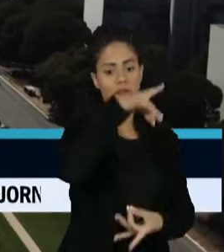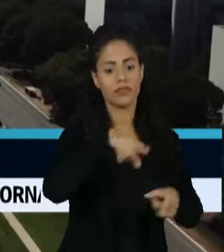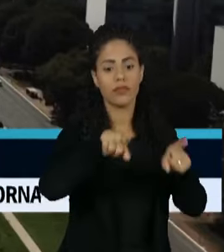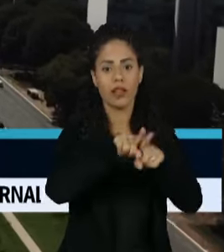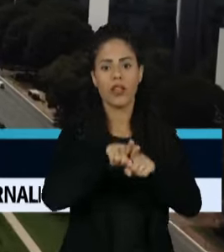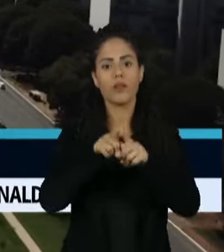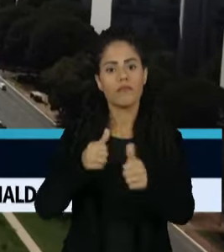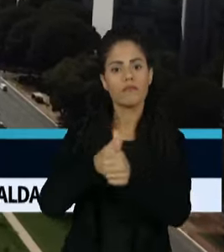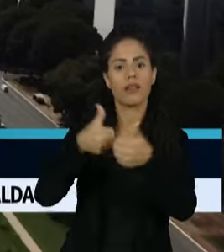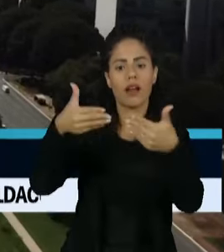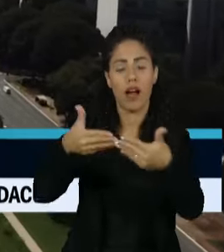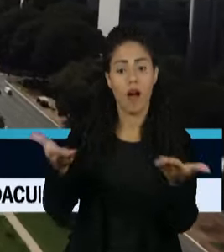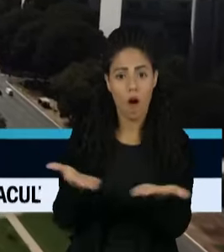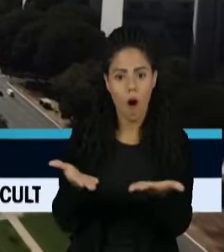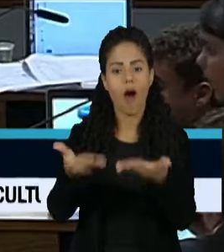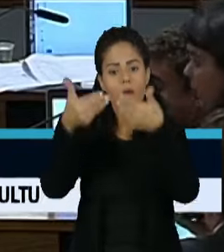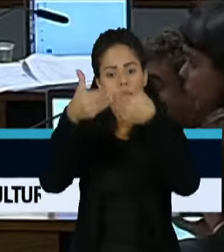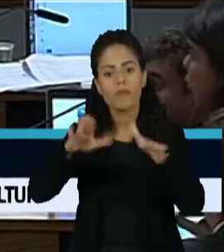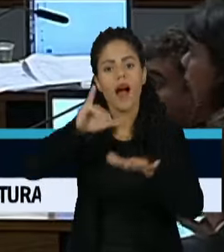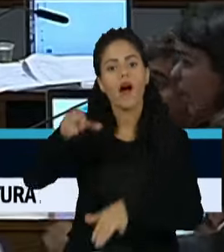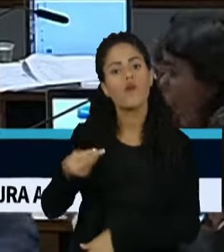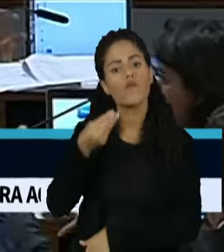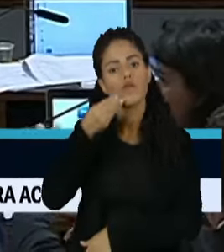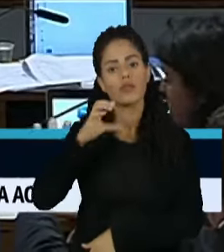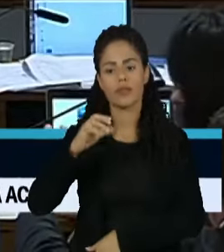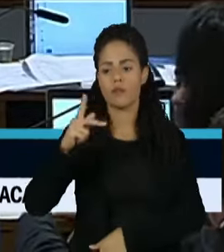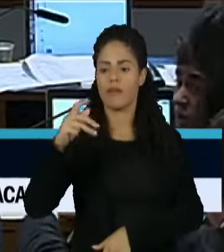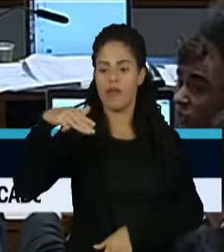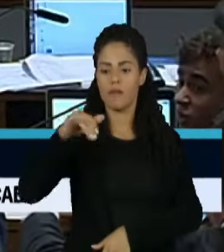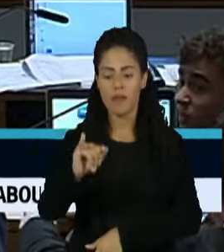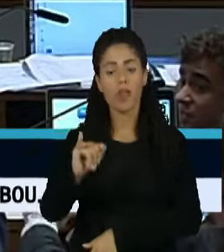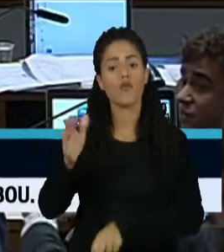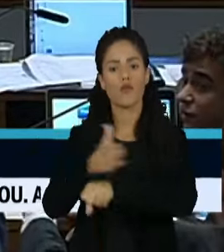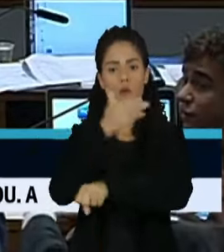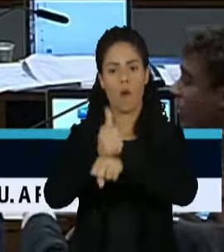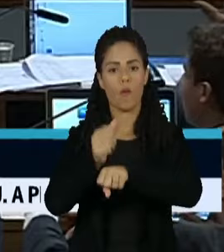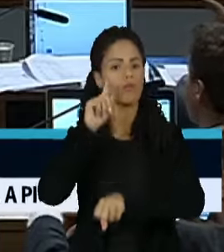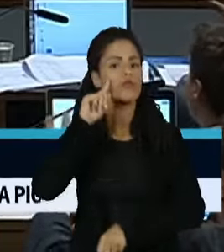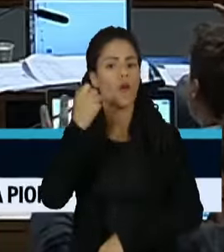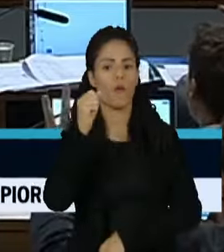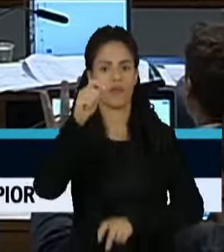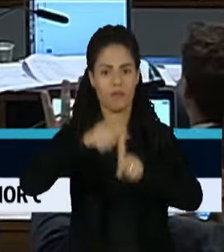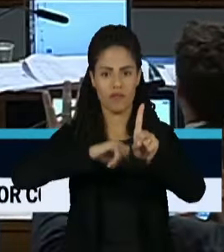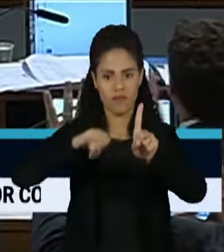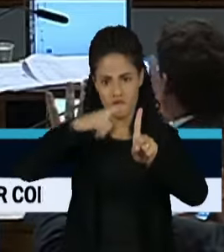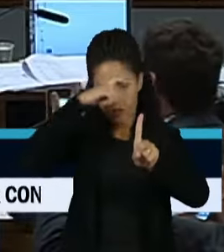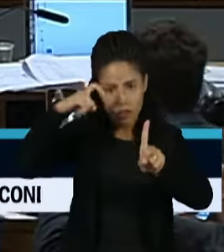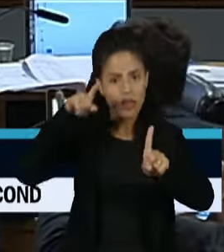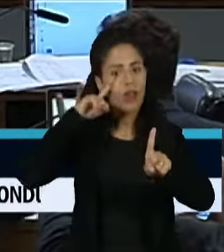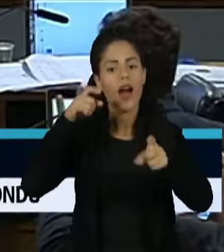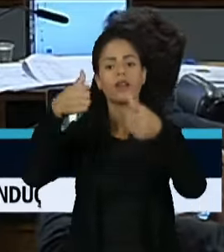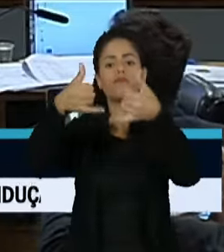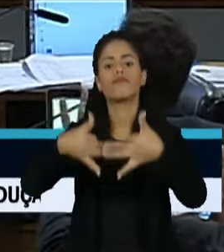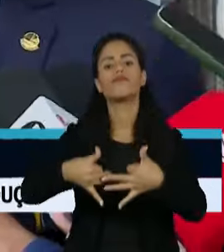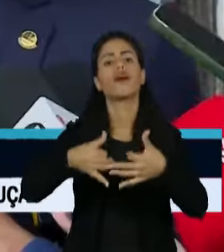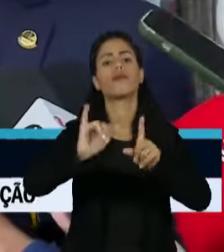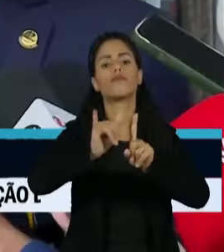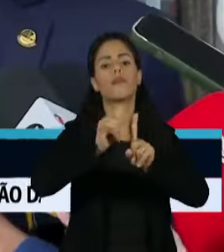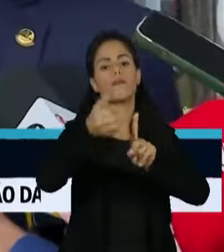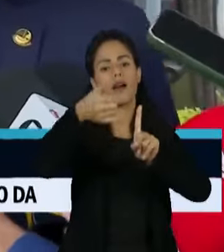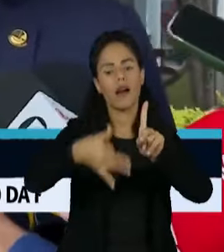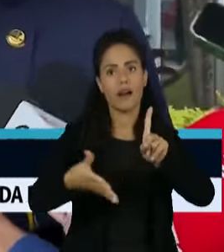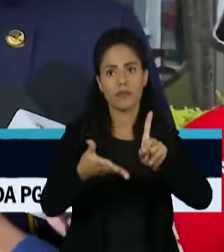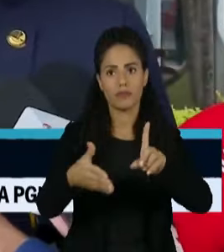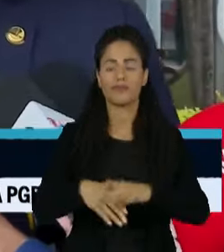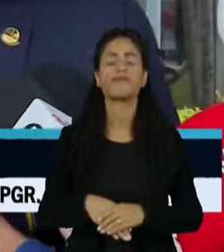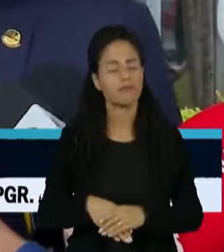aproximar do Parlamento, abrindo caminho para que a CPMI, do 8 de janeiro, possa ouvir os ex-comandantes. É da